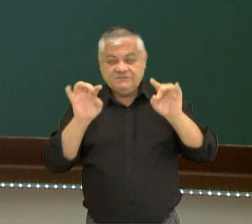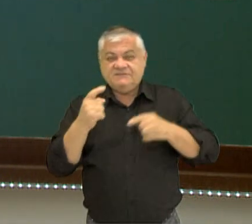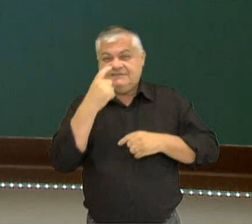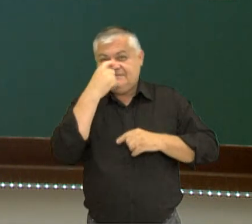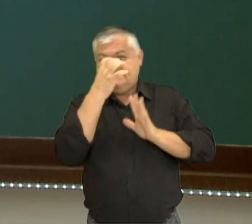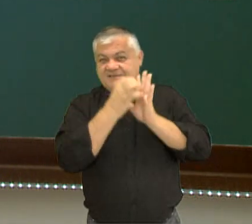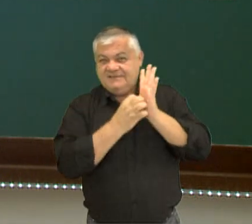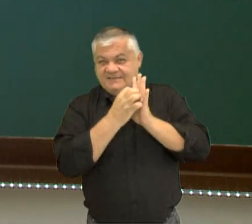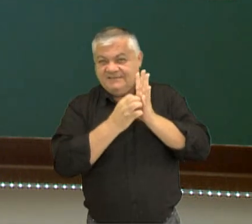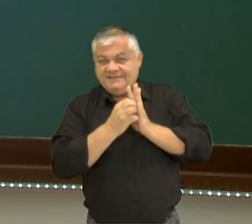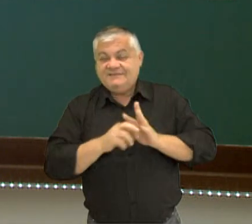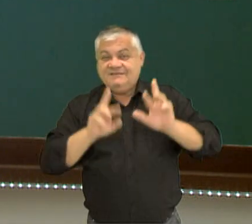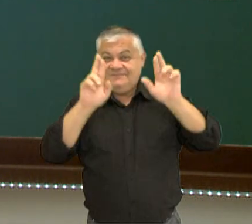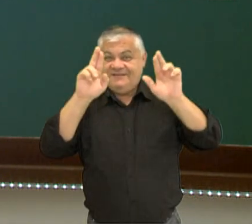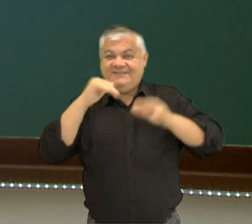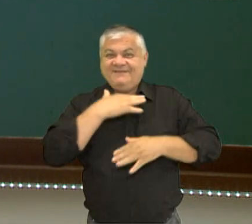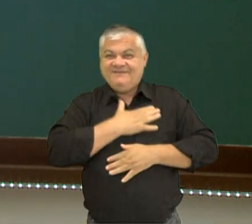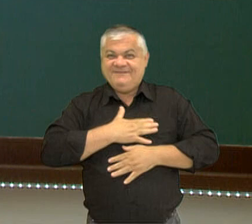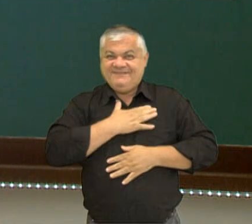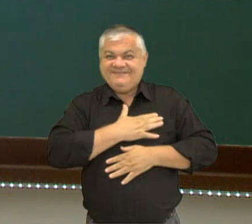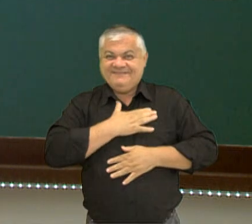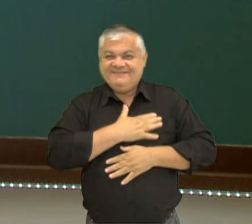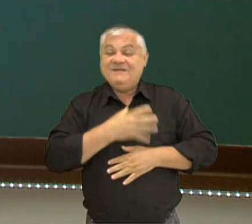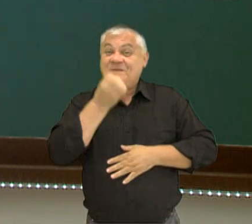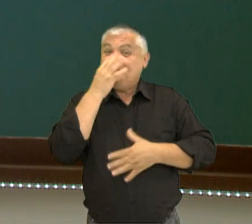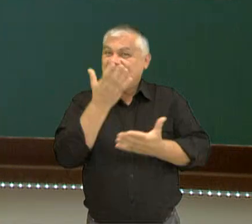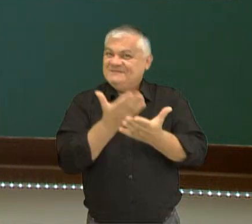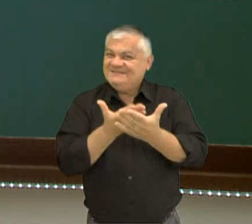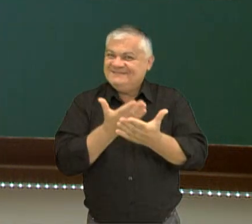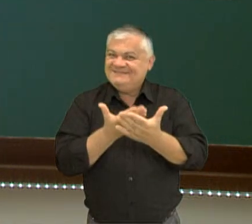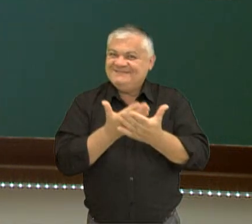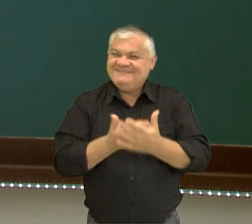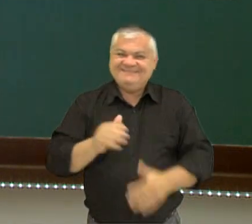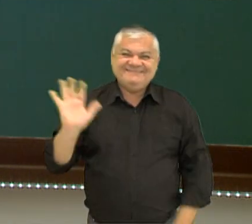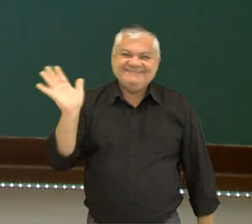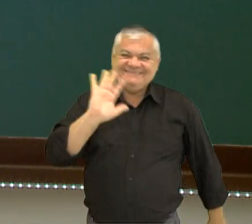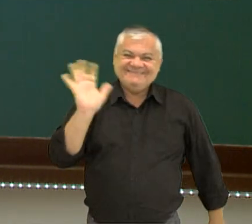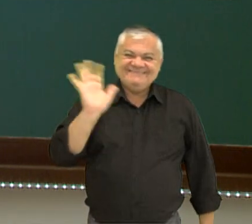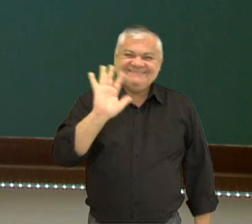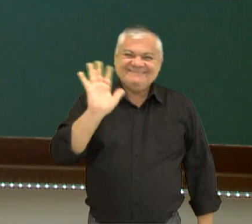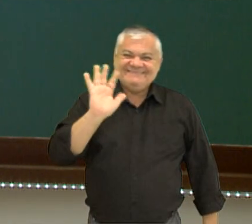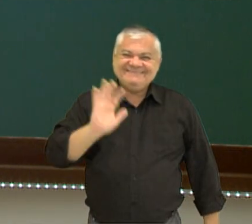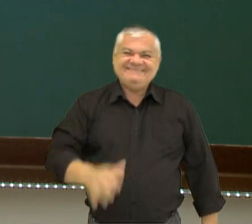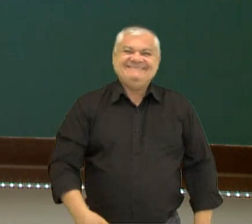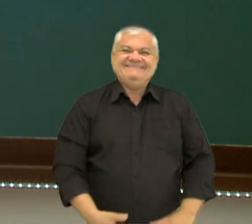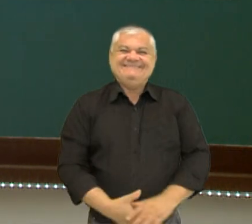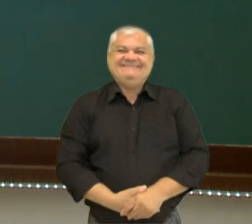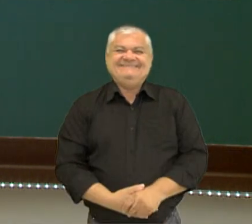rinite. Espero que vocês tenham gostado, bons estudos e tchau, tchau!